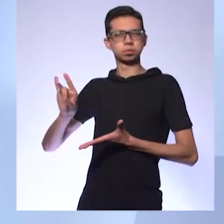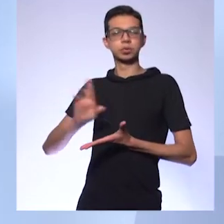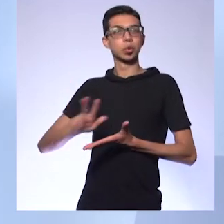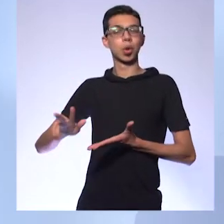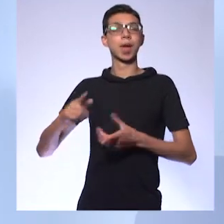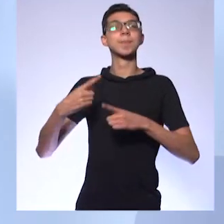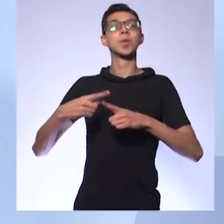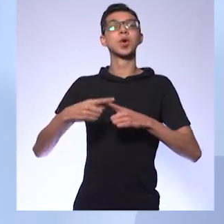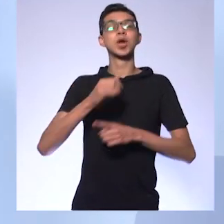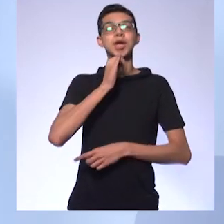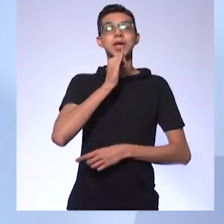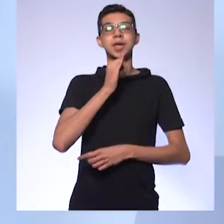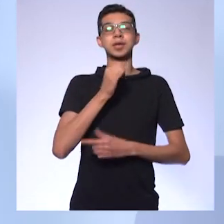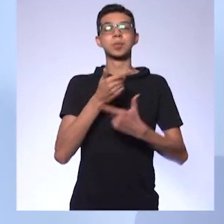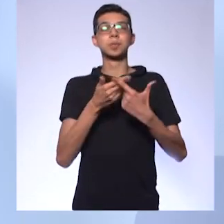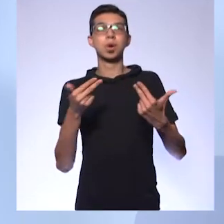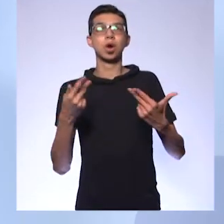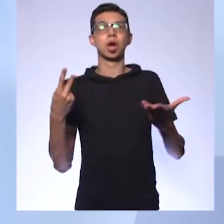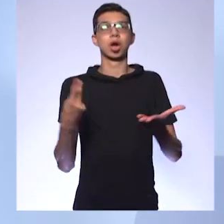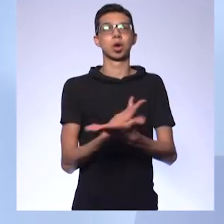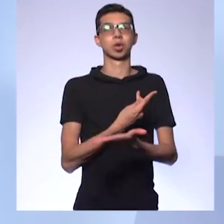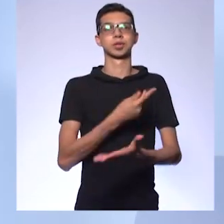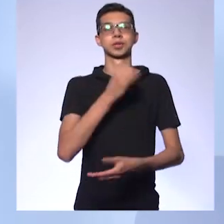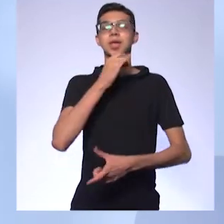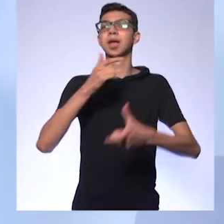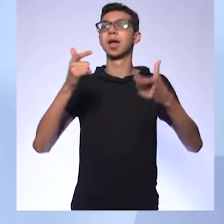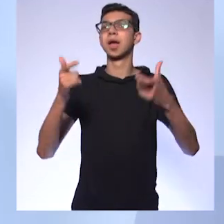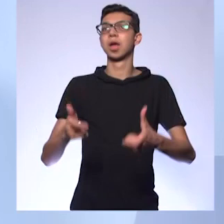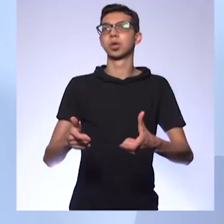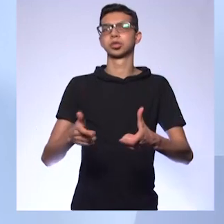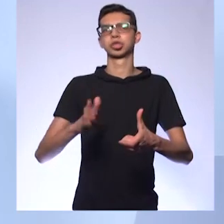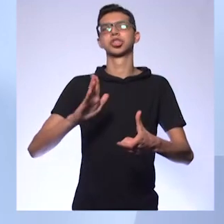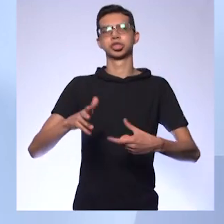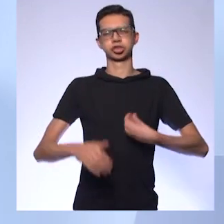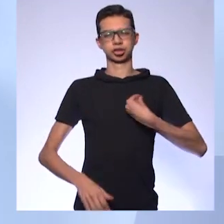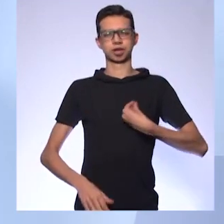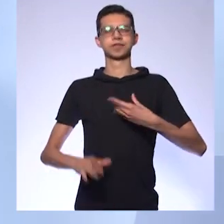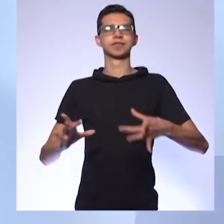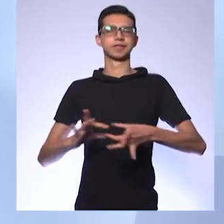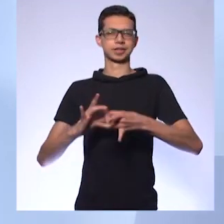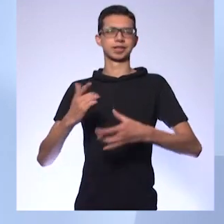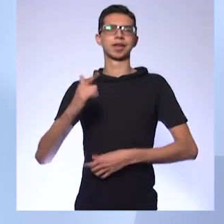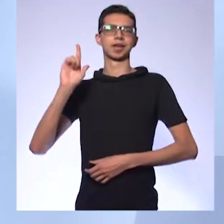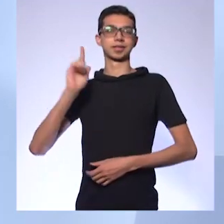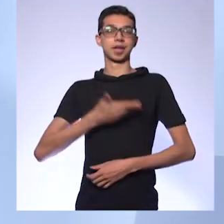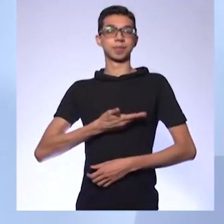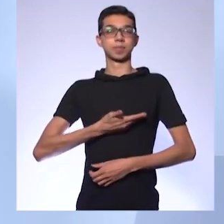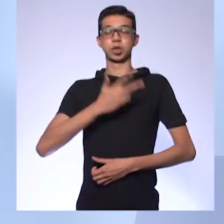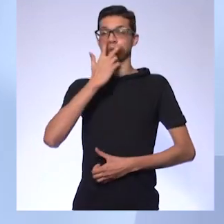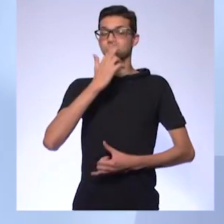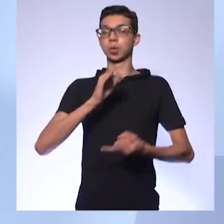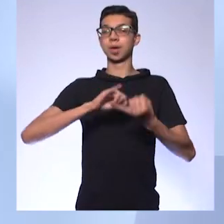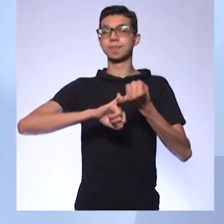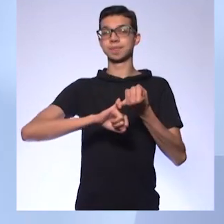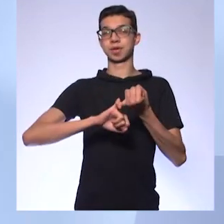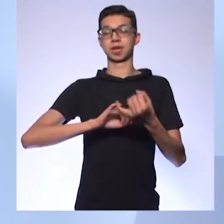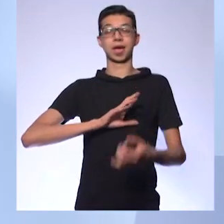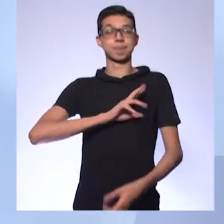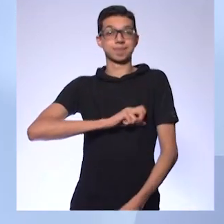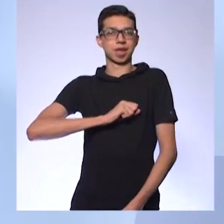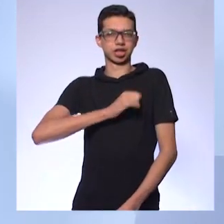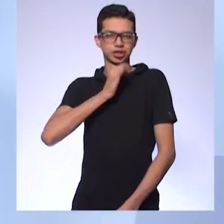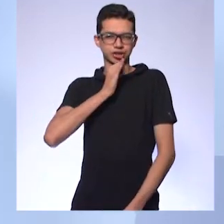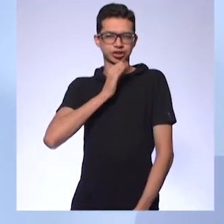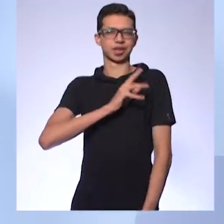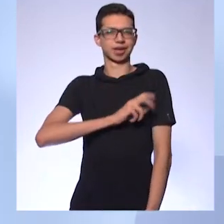tiveram alguma coisa. Onde está ele? Ou seja, já tiveram alguma coisa. Entendam aí amigo como amante, tá certo? Esse amigo aí é a